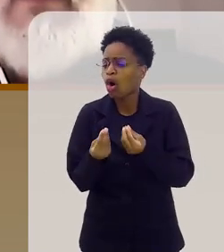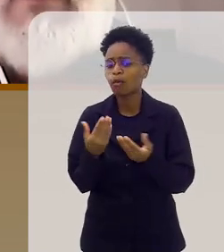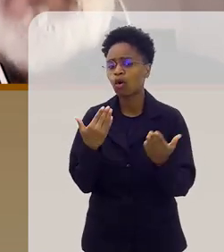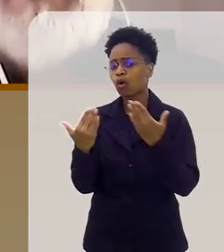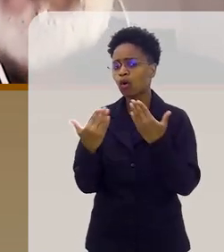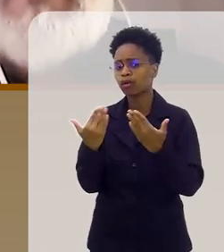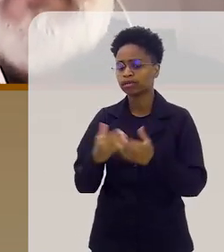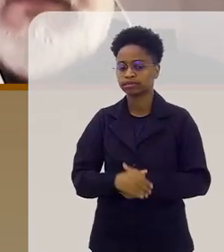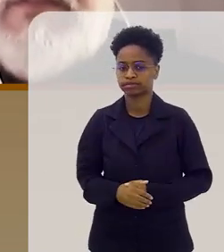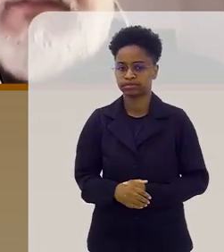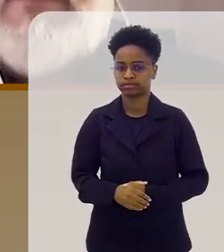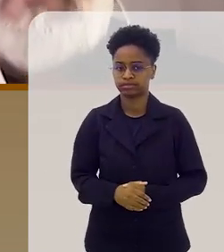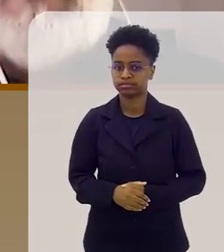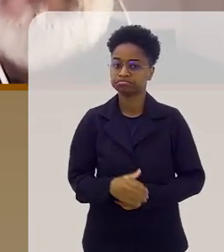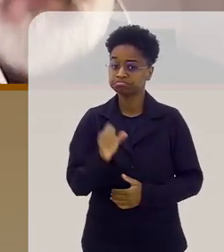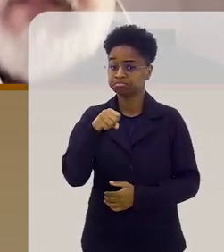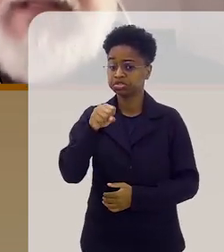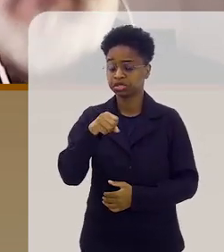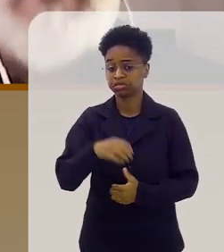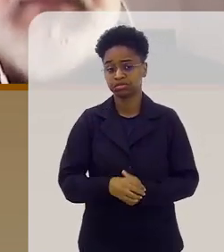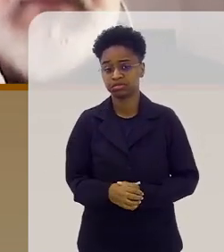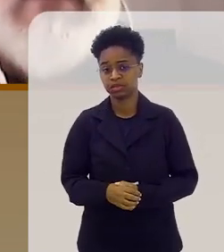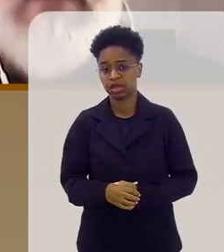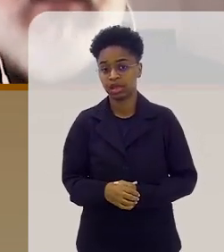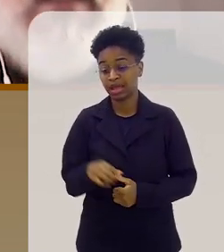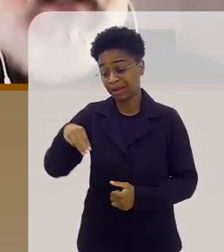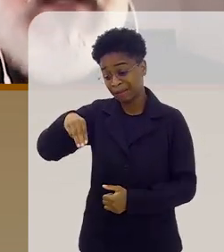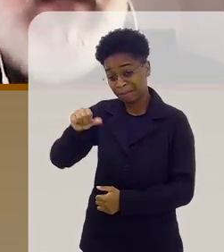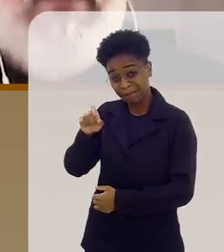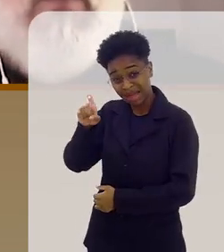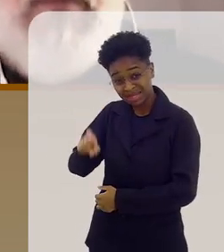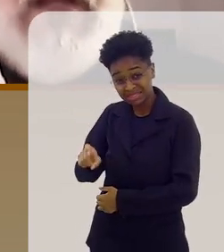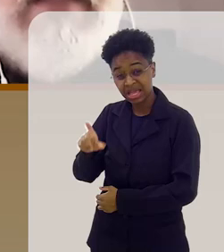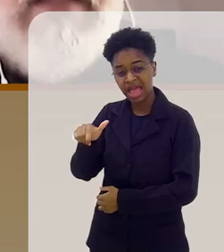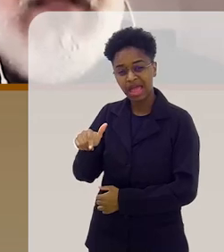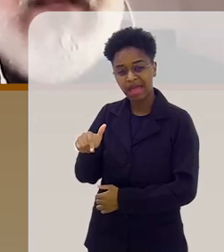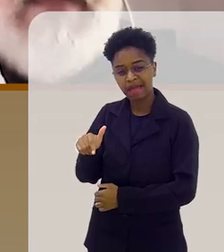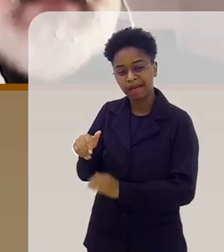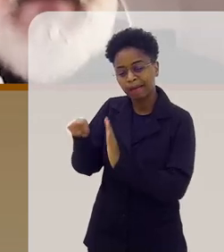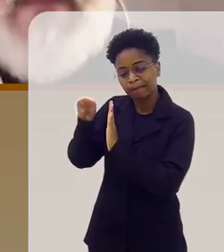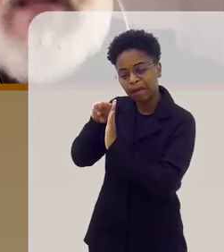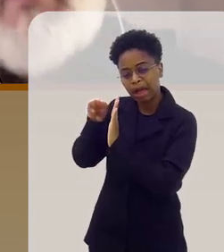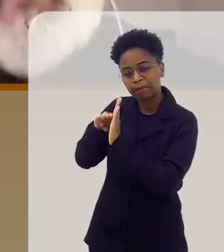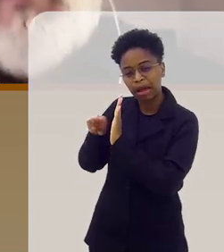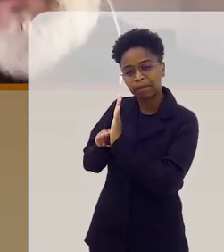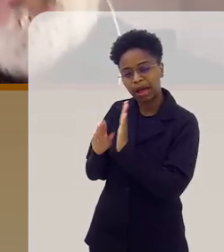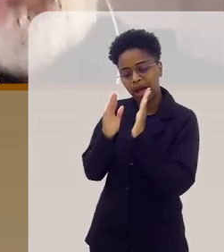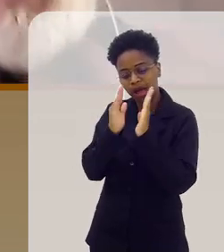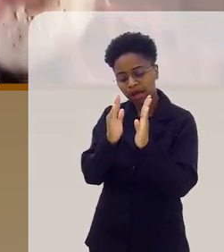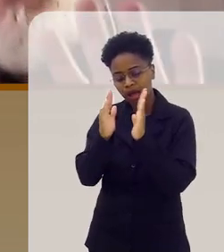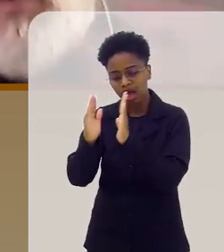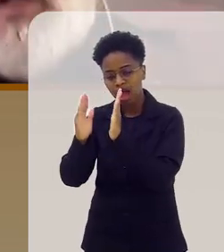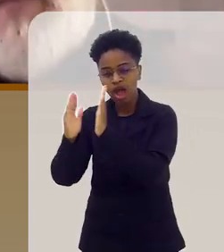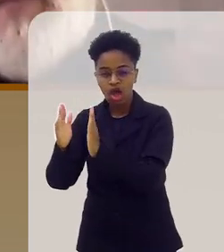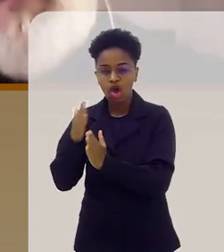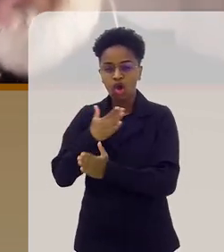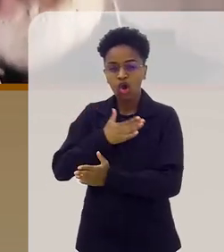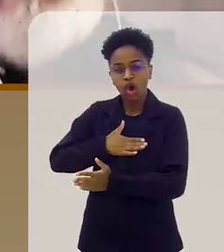você faria essa comparação, digamos? Sim. É que o Max, ele era mais hermético, ele gostava